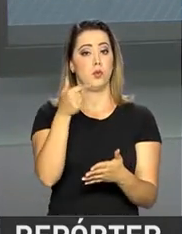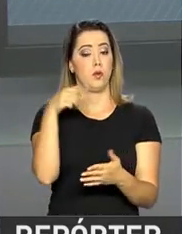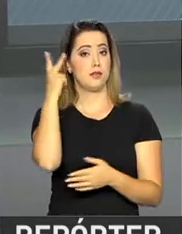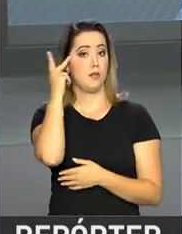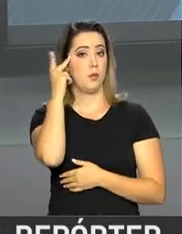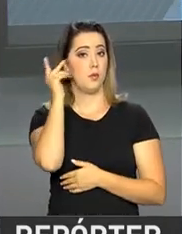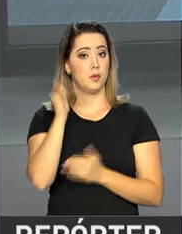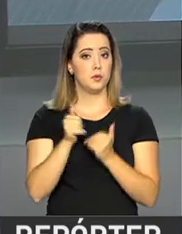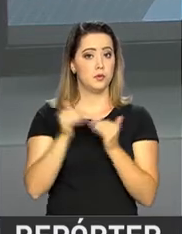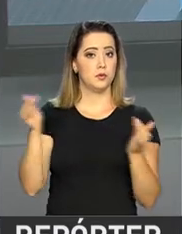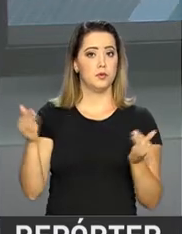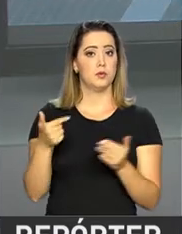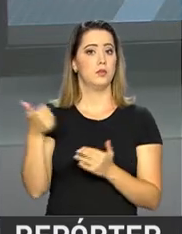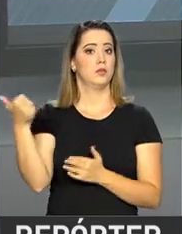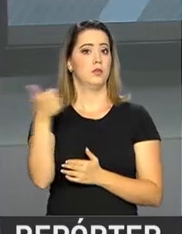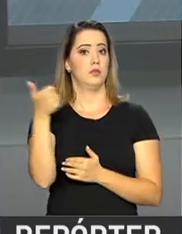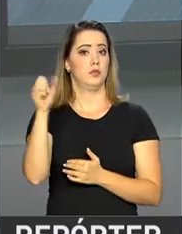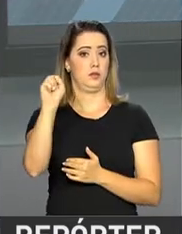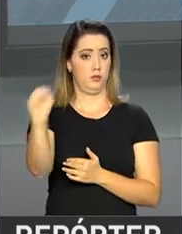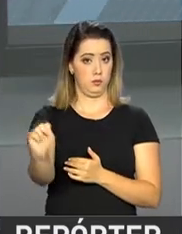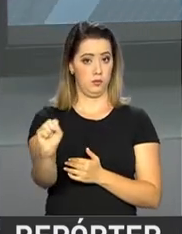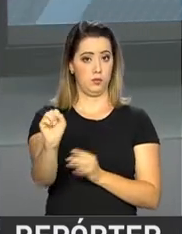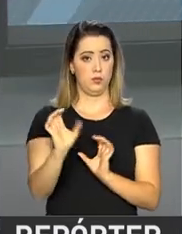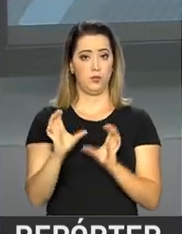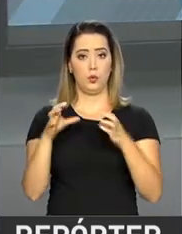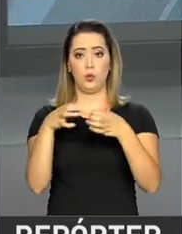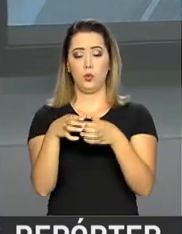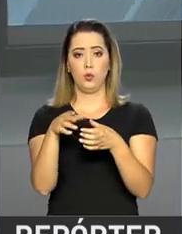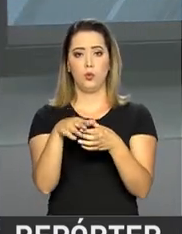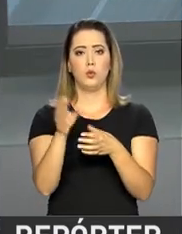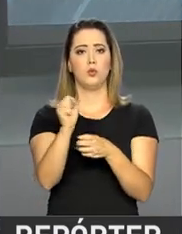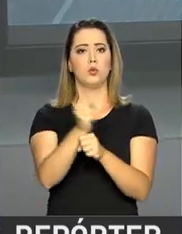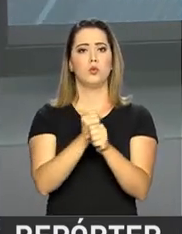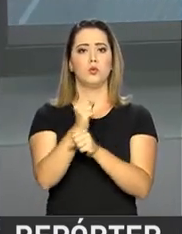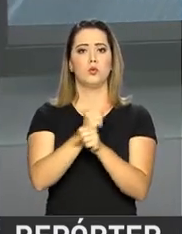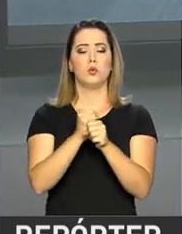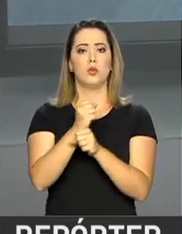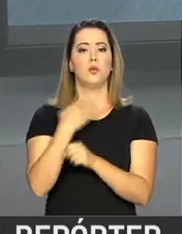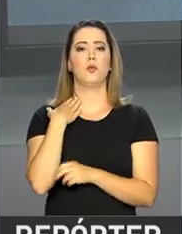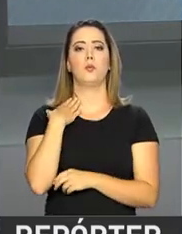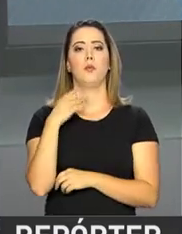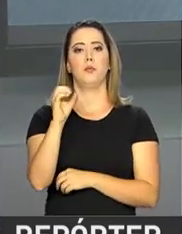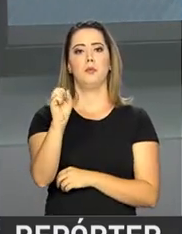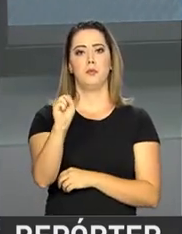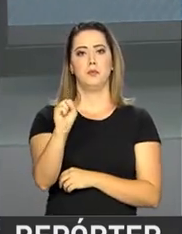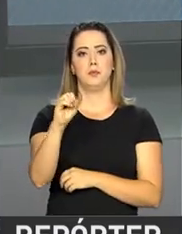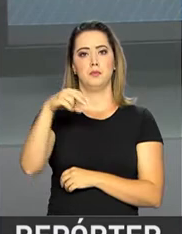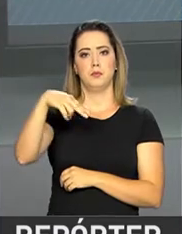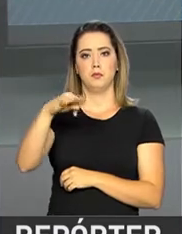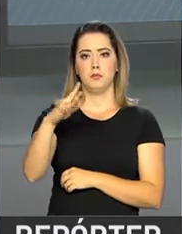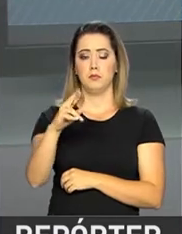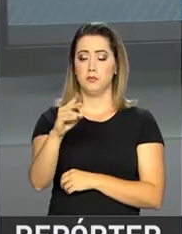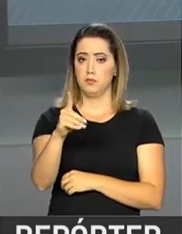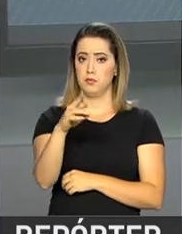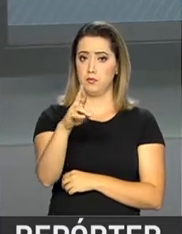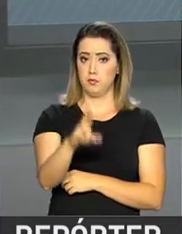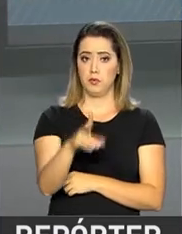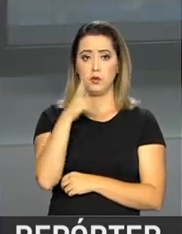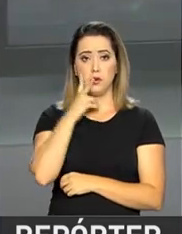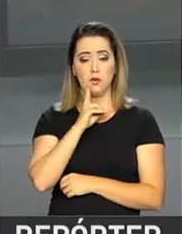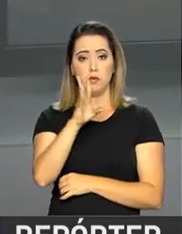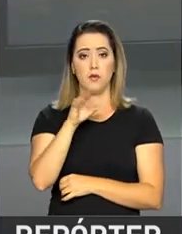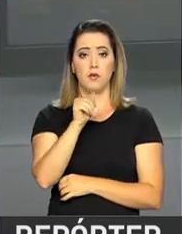são paulo da abertura da 18ª conferência anual santander quem acompanha toda a movimentação é josé luiz